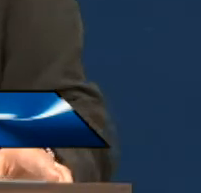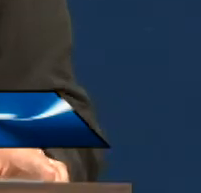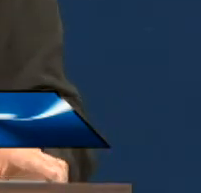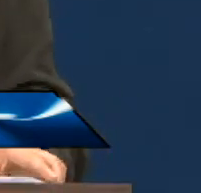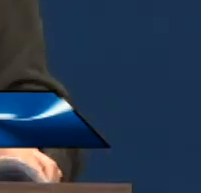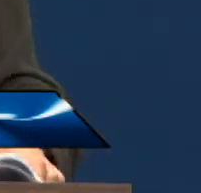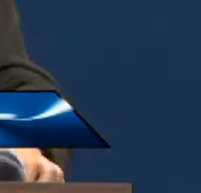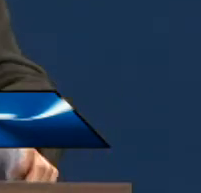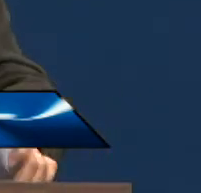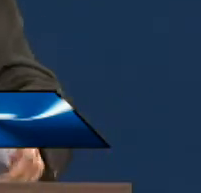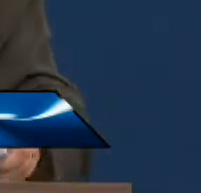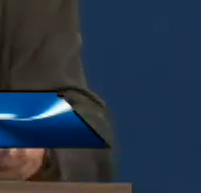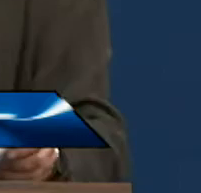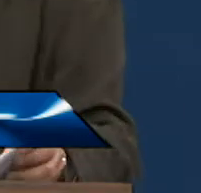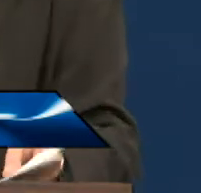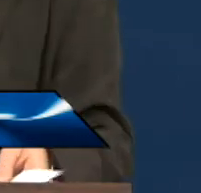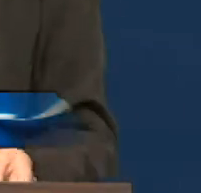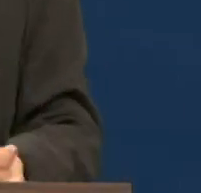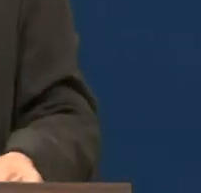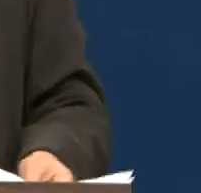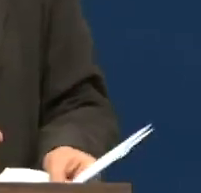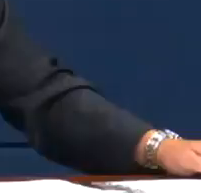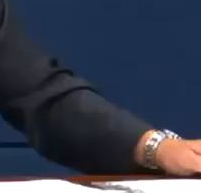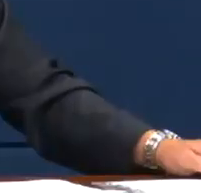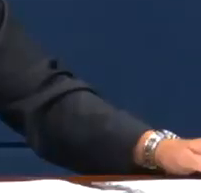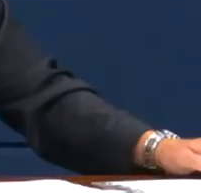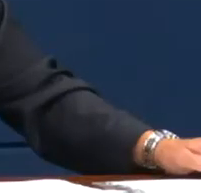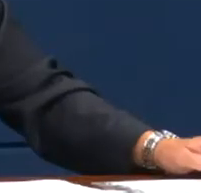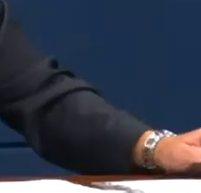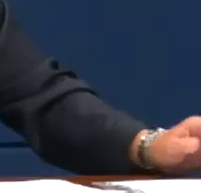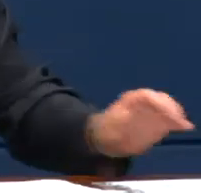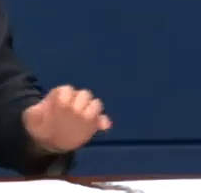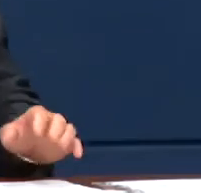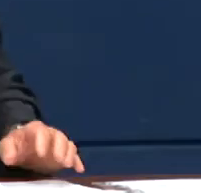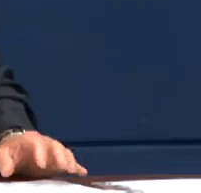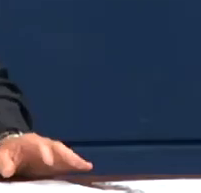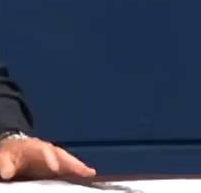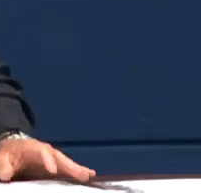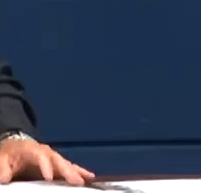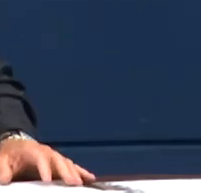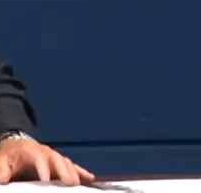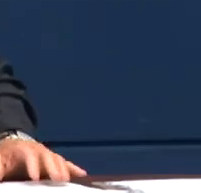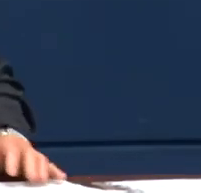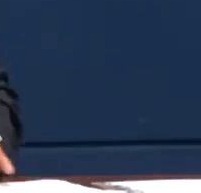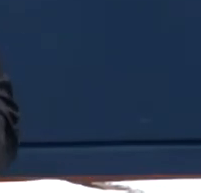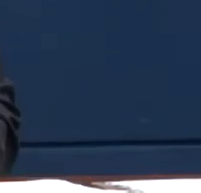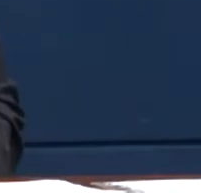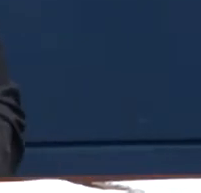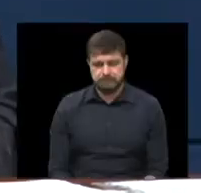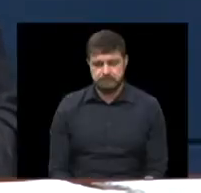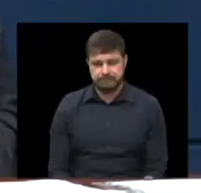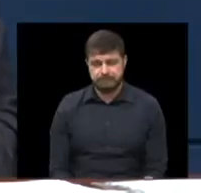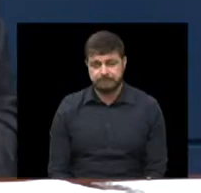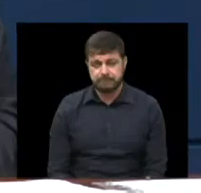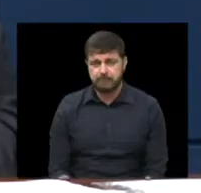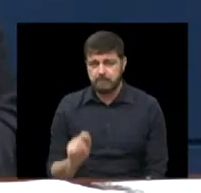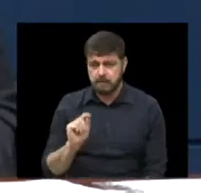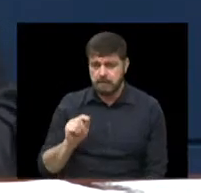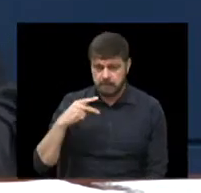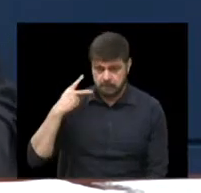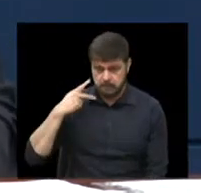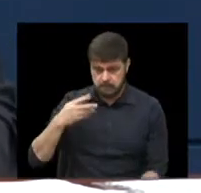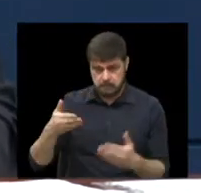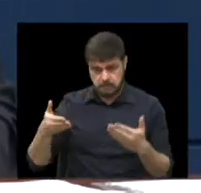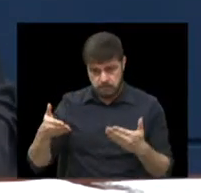vereadores. Muito boa noite a todos. Obrigado, professor Alberto. Eu convido o próximo vereador